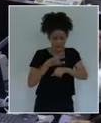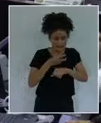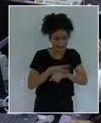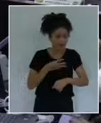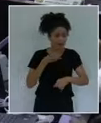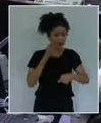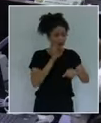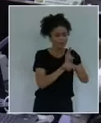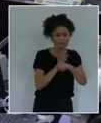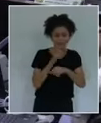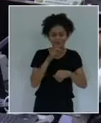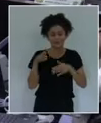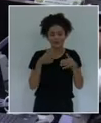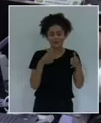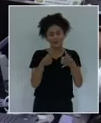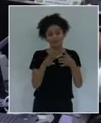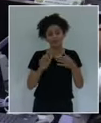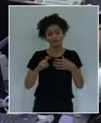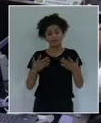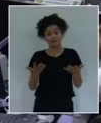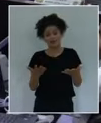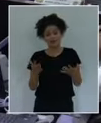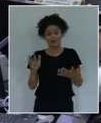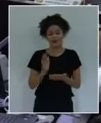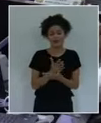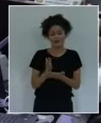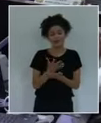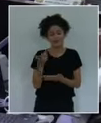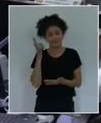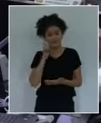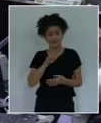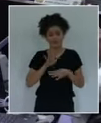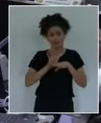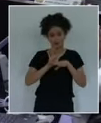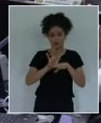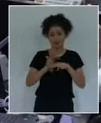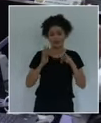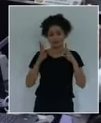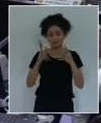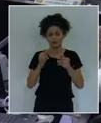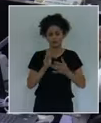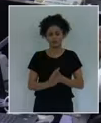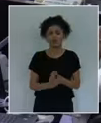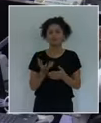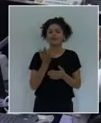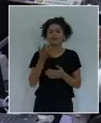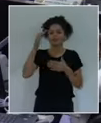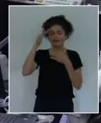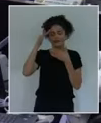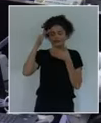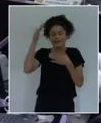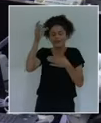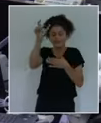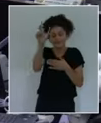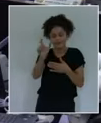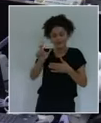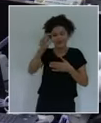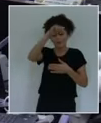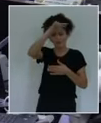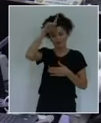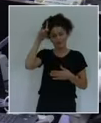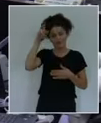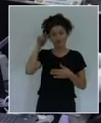preocupadas, aí tem hora que a pessoa não consegue falar com a gente. Agradecer ao prefeito por ter ficado do meu lado o tempo todo, dado